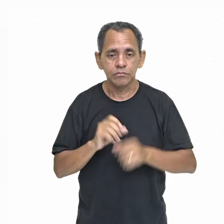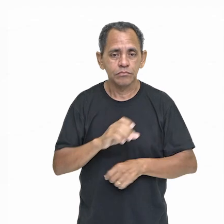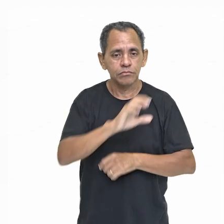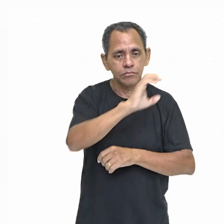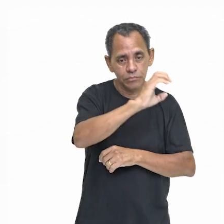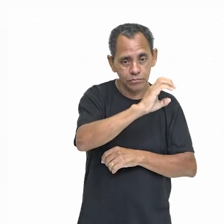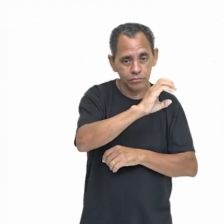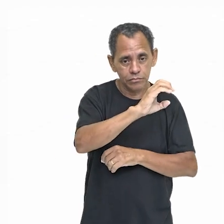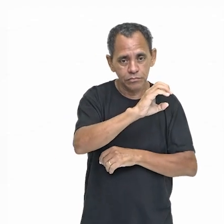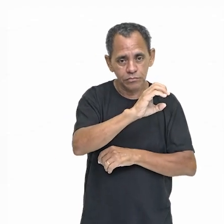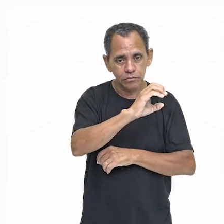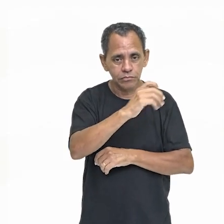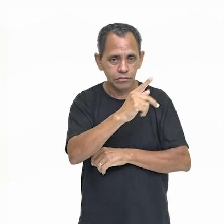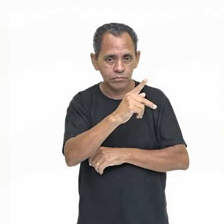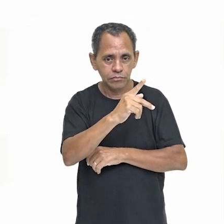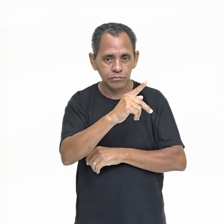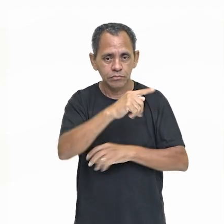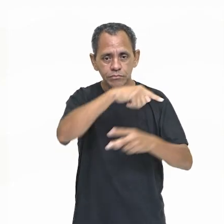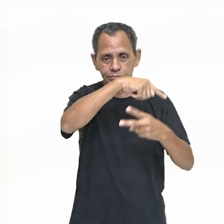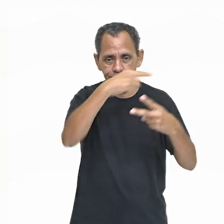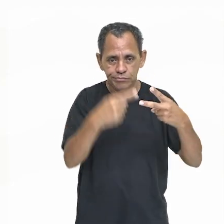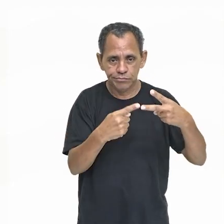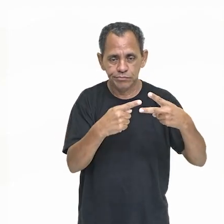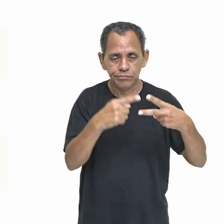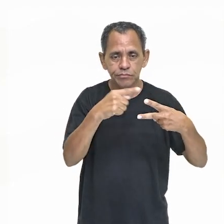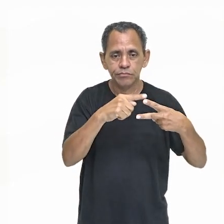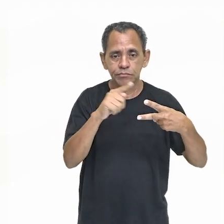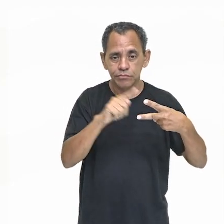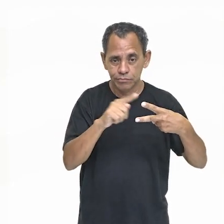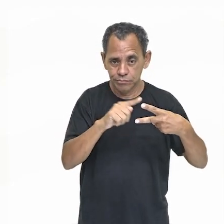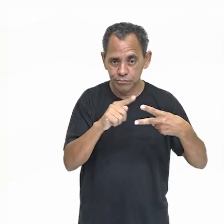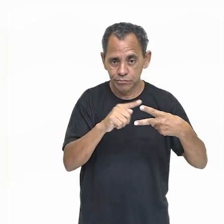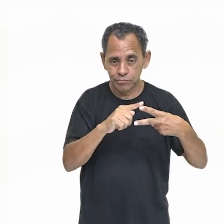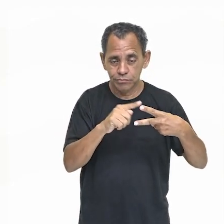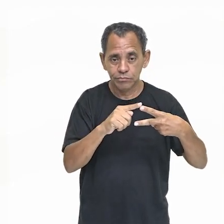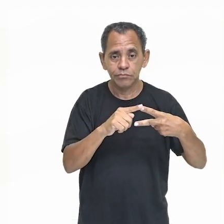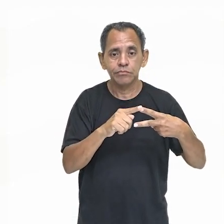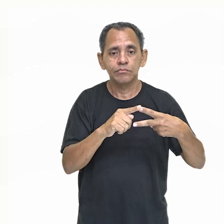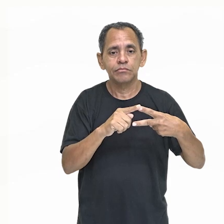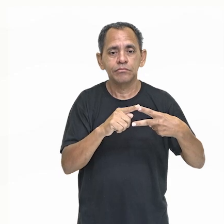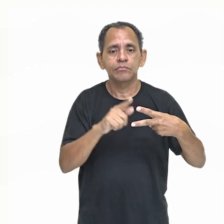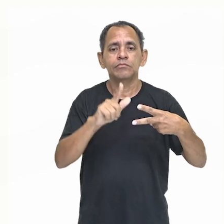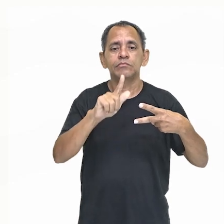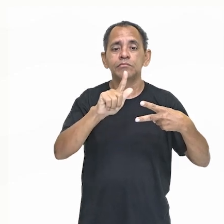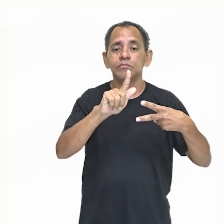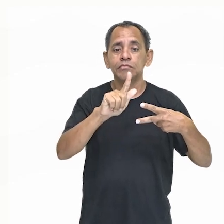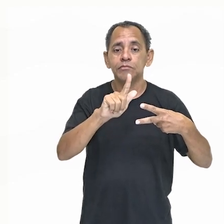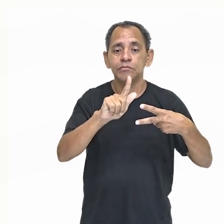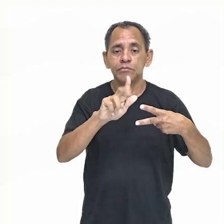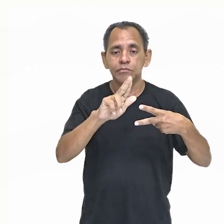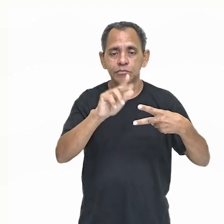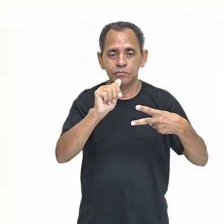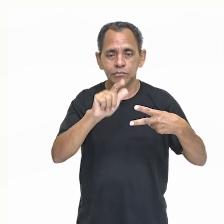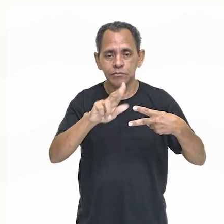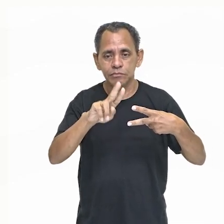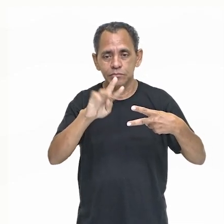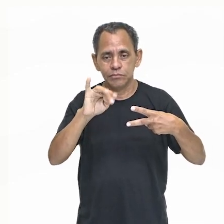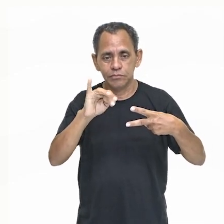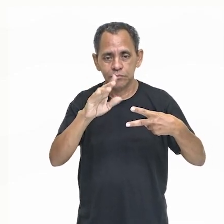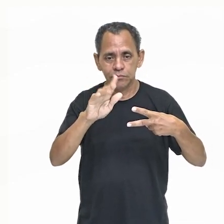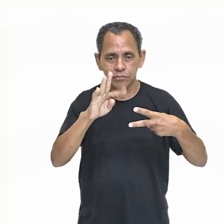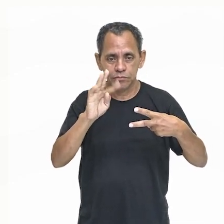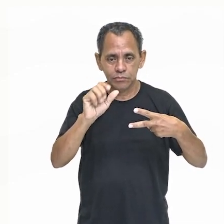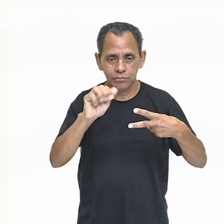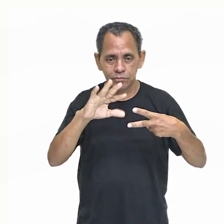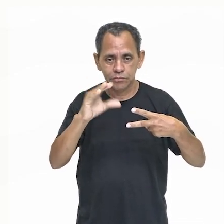a gente vai ter dois tipos pessoal de energia potencial vai ter a energia potencial gravitacional que é o que a gente vai falar em primeiro